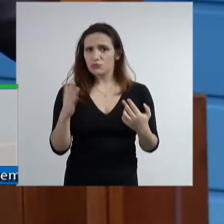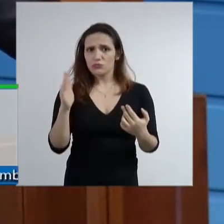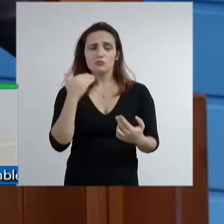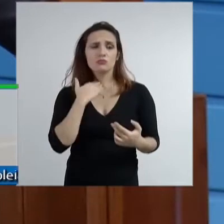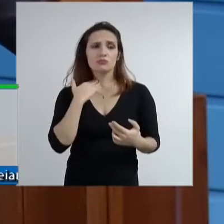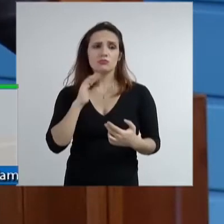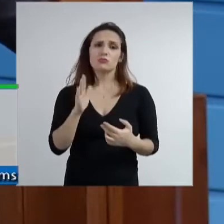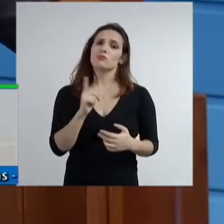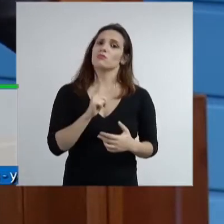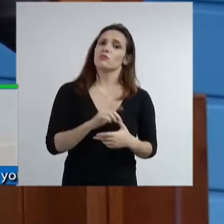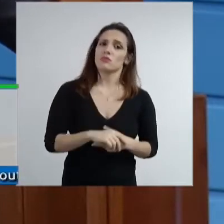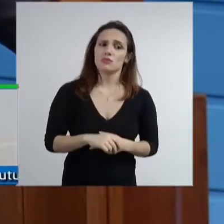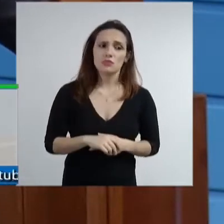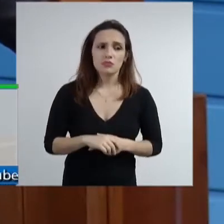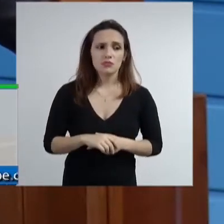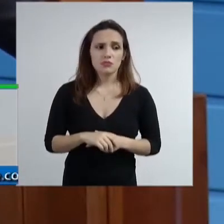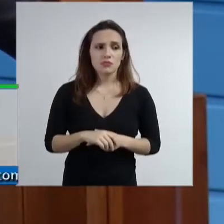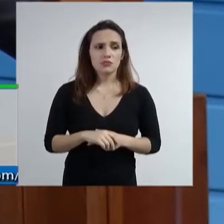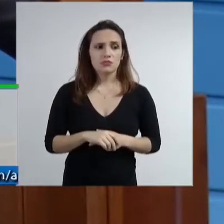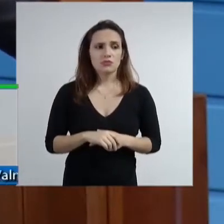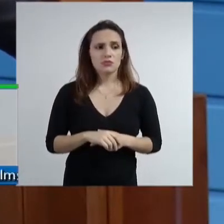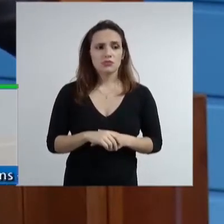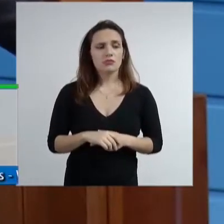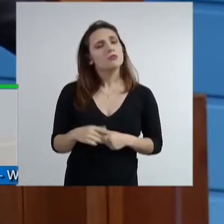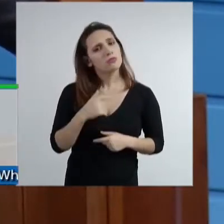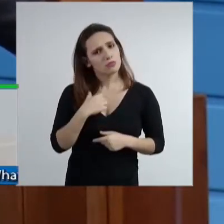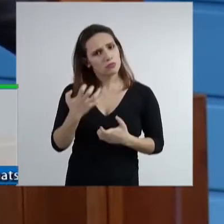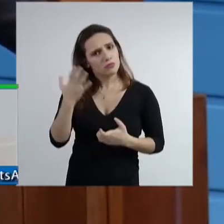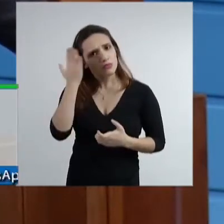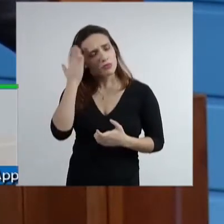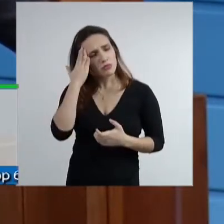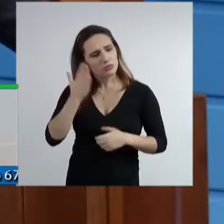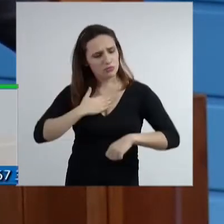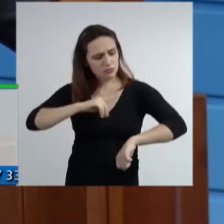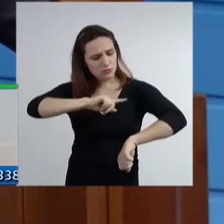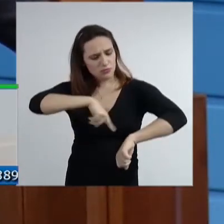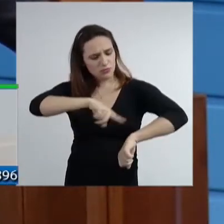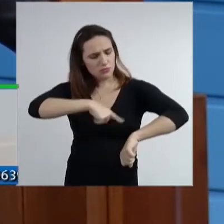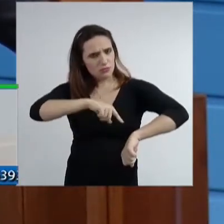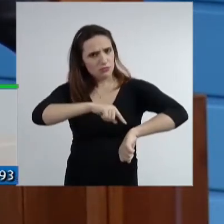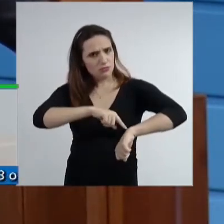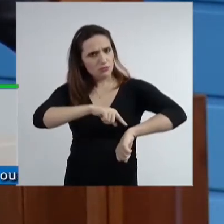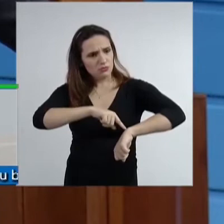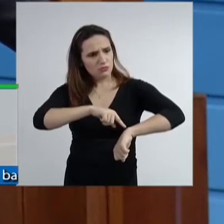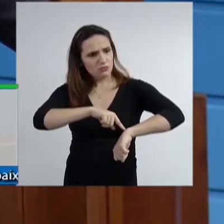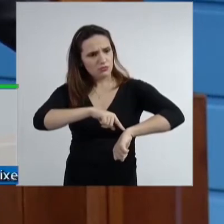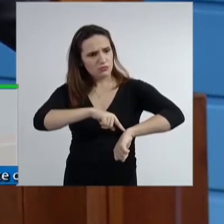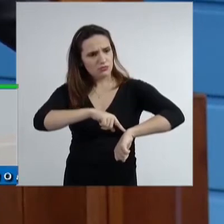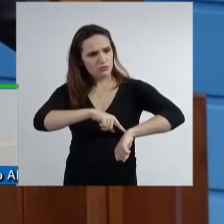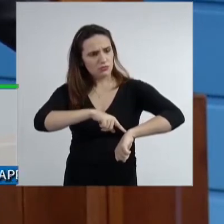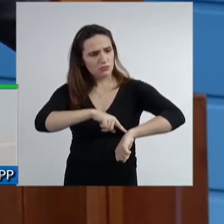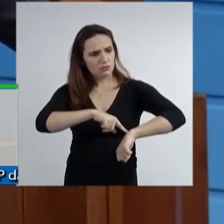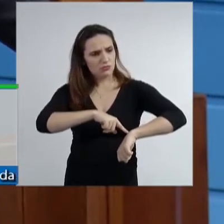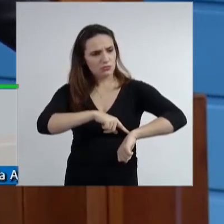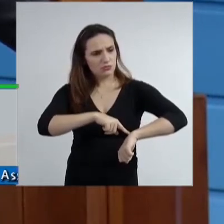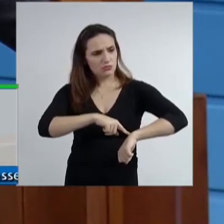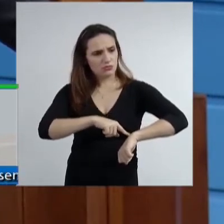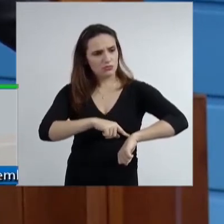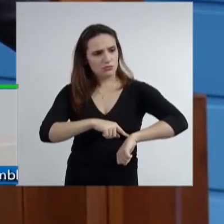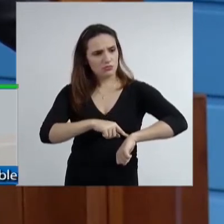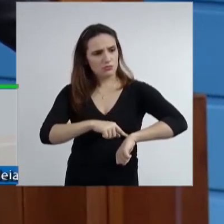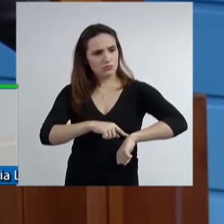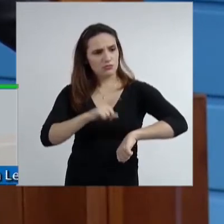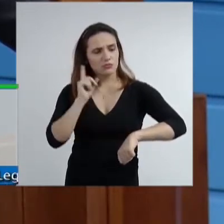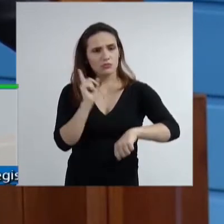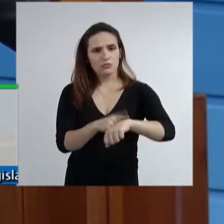fazem. O consumidor quer olhar no seu reloginho se realmente a hora que ele